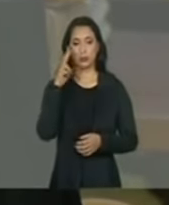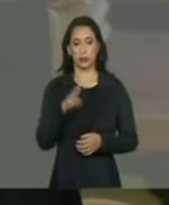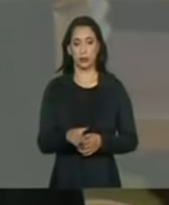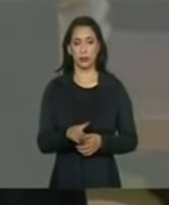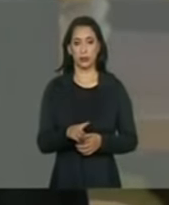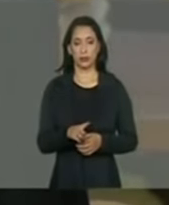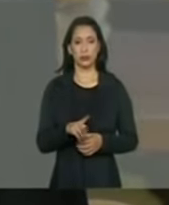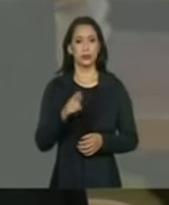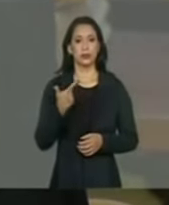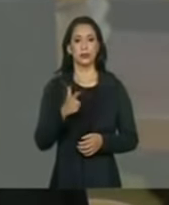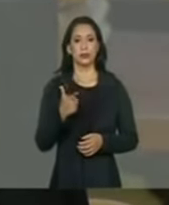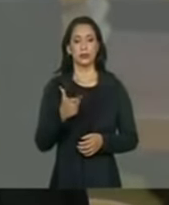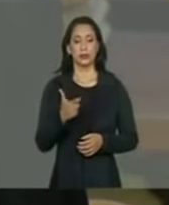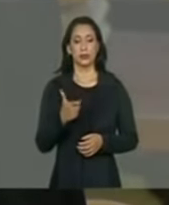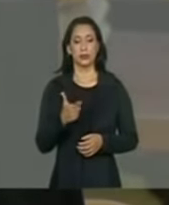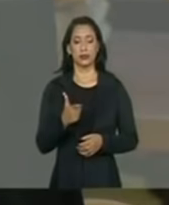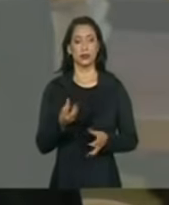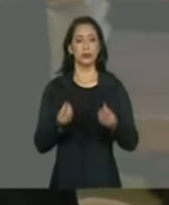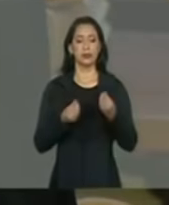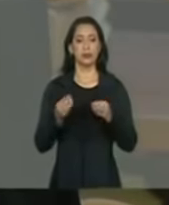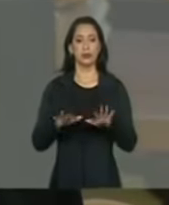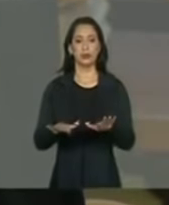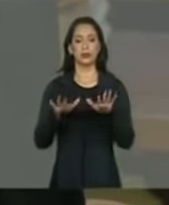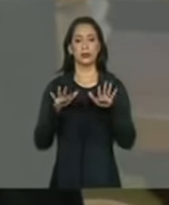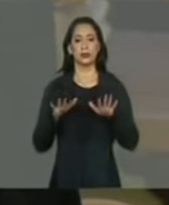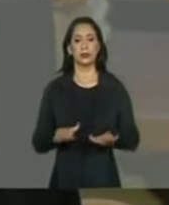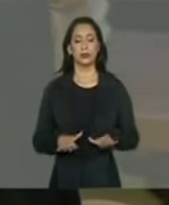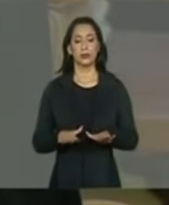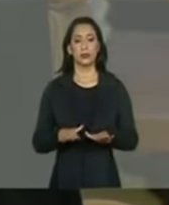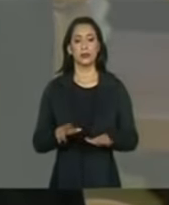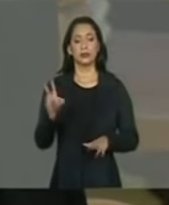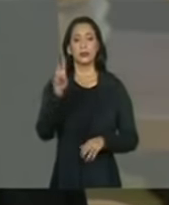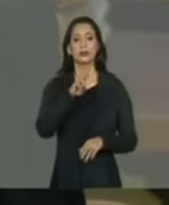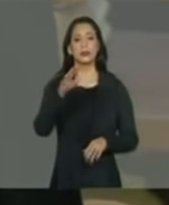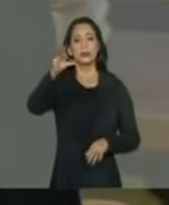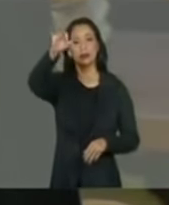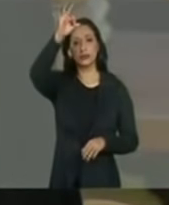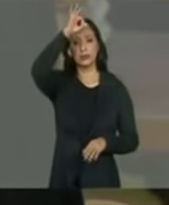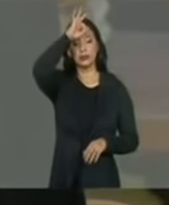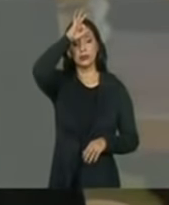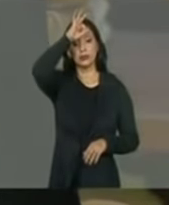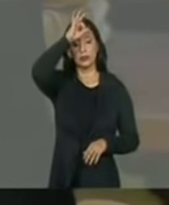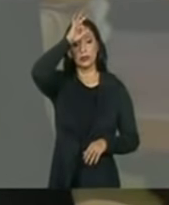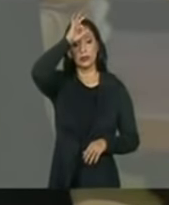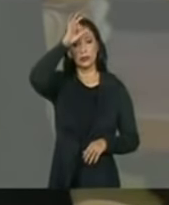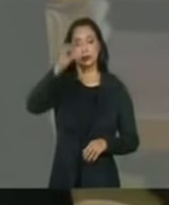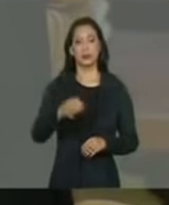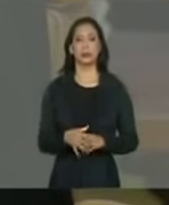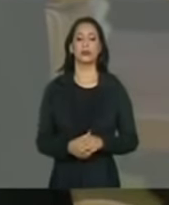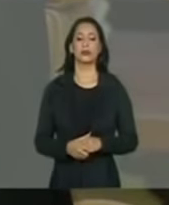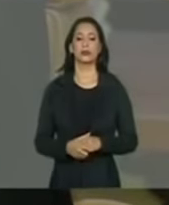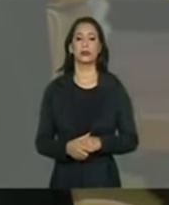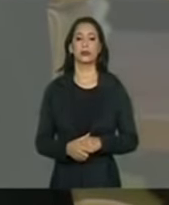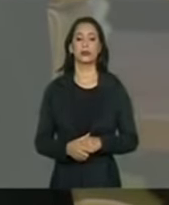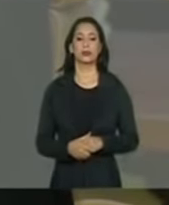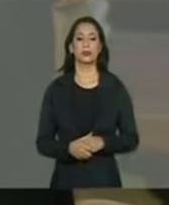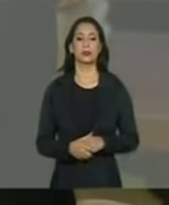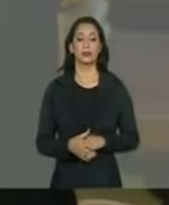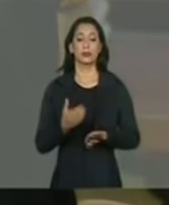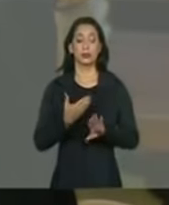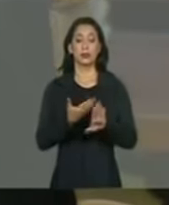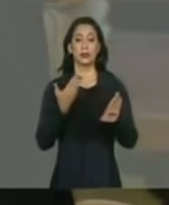há como compreender que esta corte em nome da presunção de inocência afaste a possibilidade da inclusão